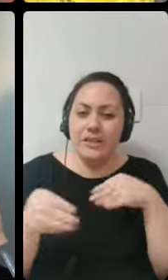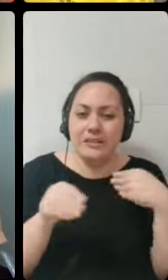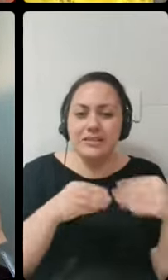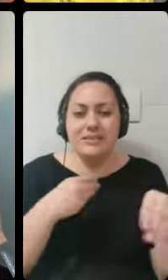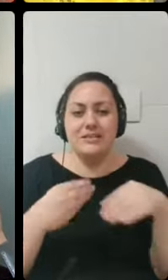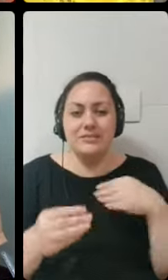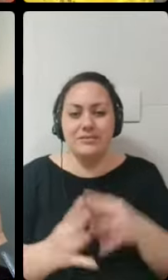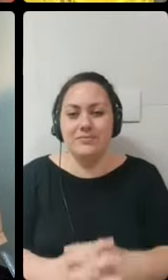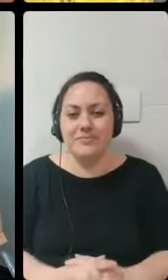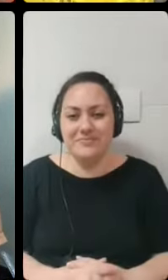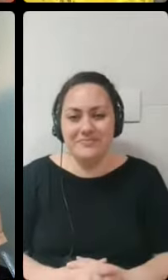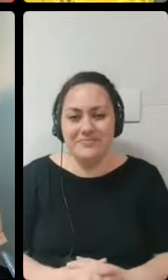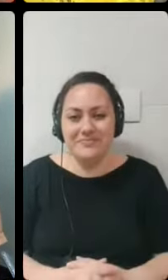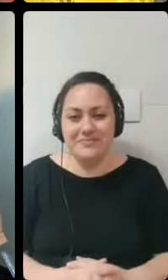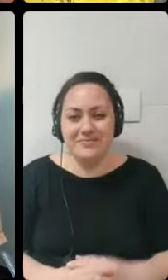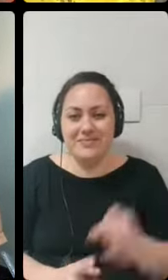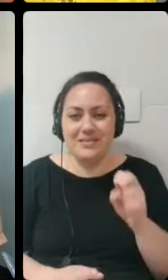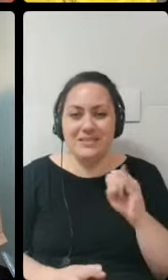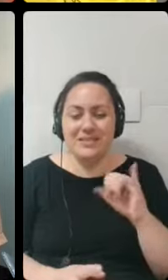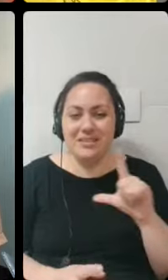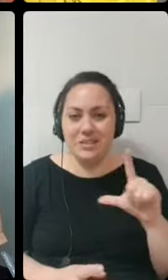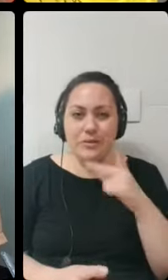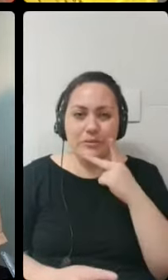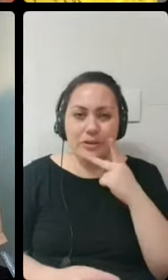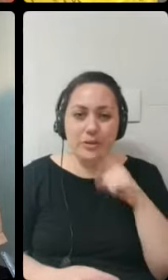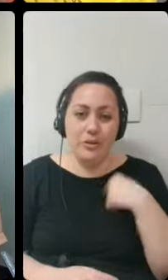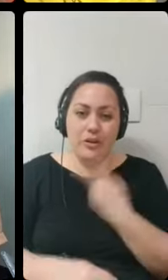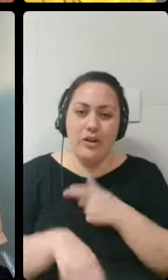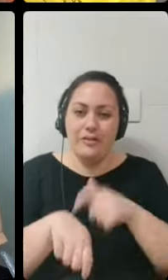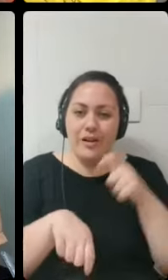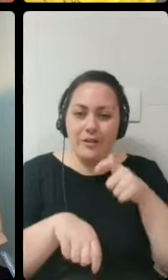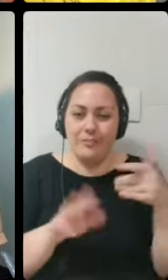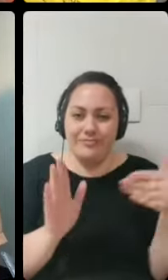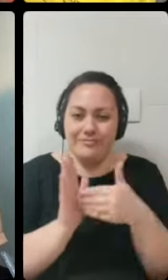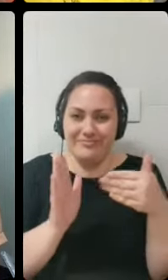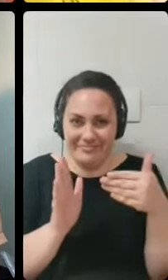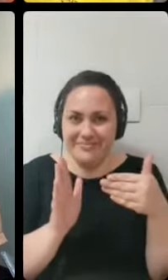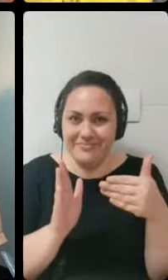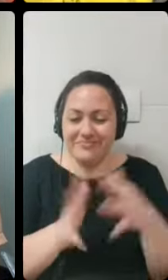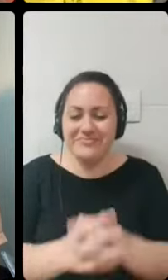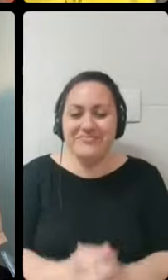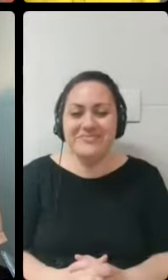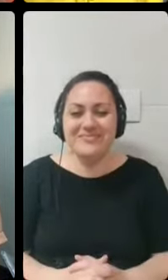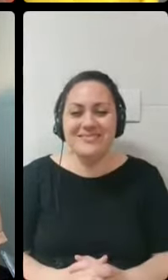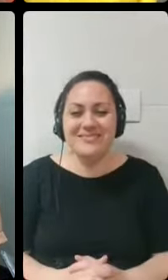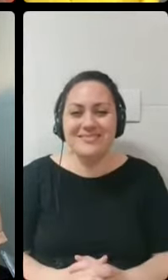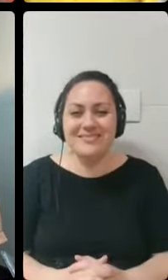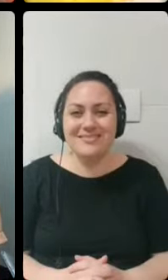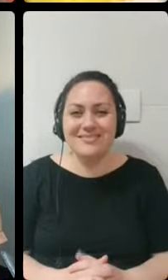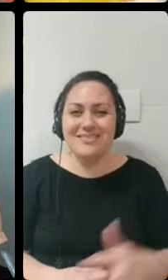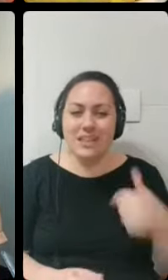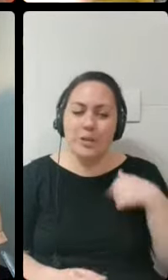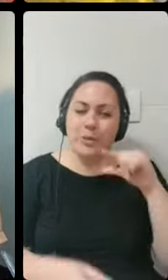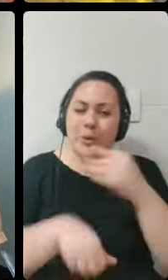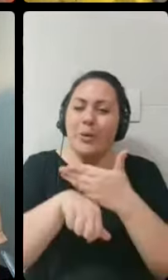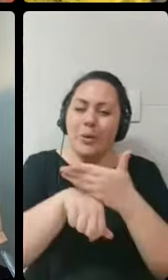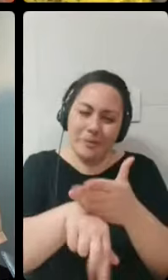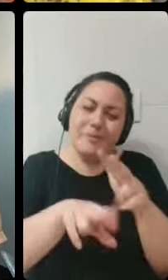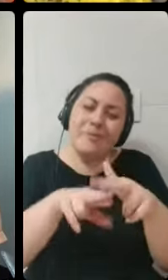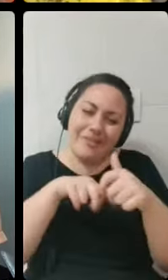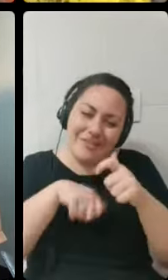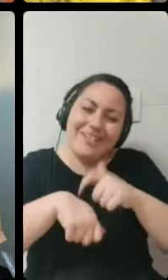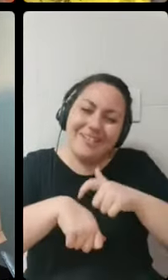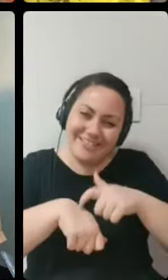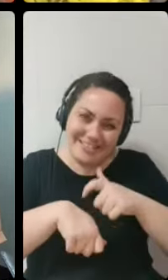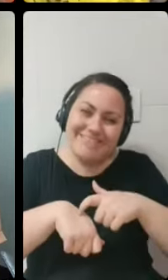A Sil tá me avisando que a gente tá no nosso tempo aqui, gente. É, eu deixei ir um pouquinho mais, porque como